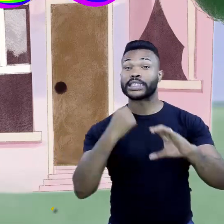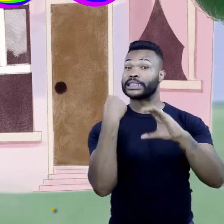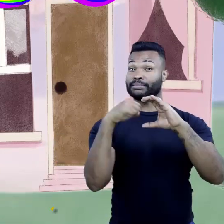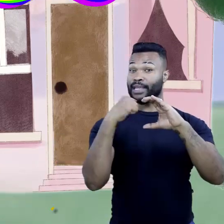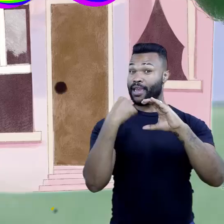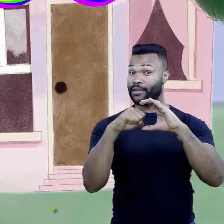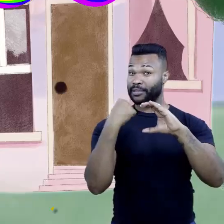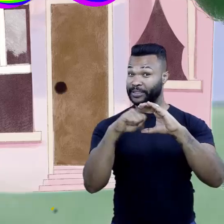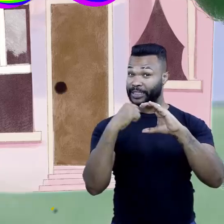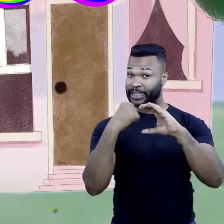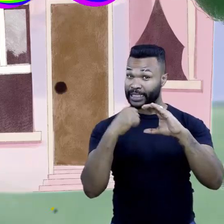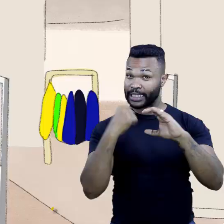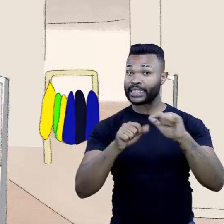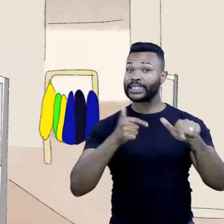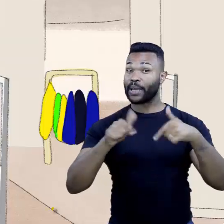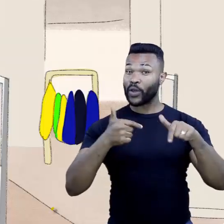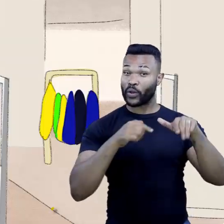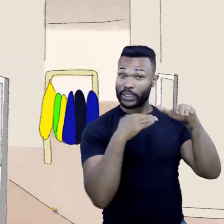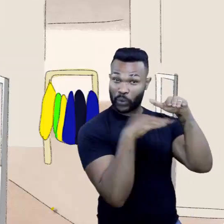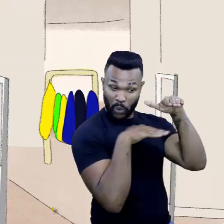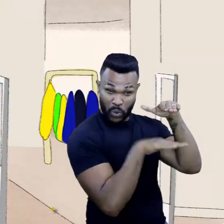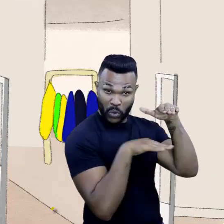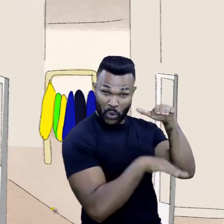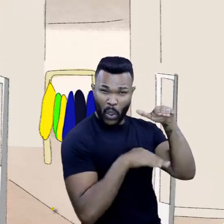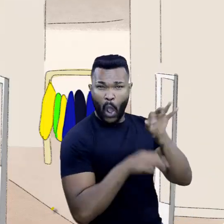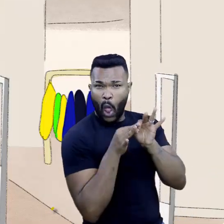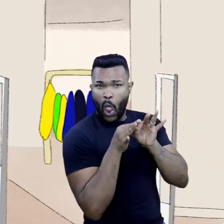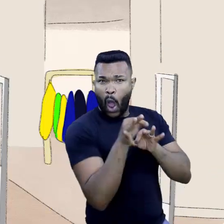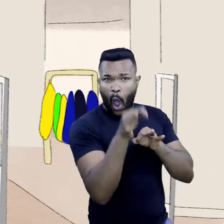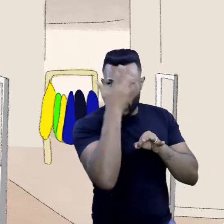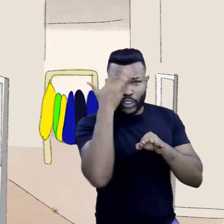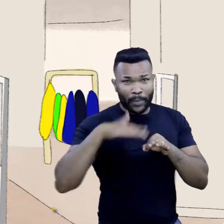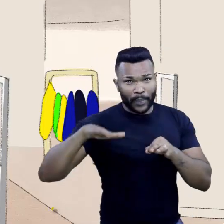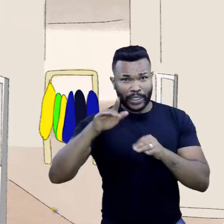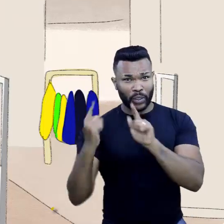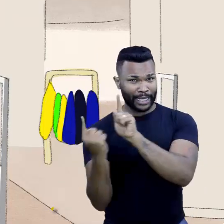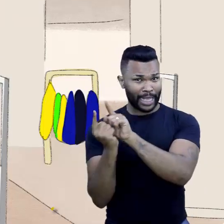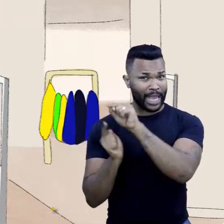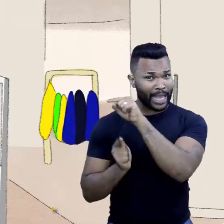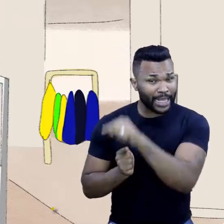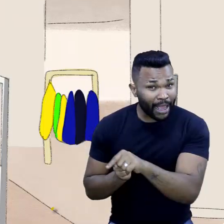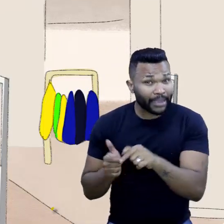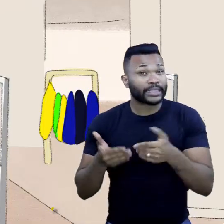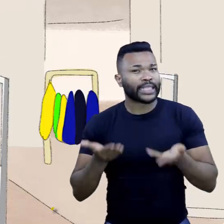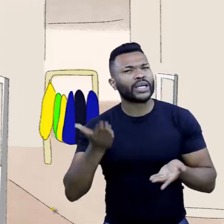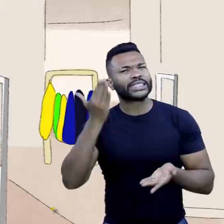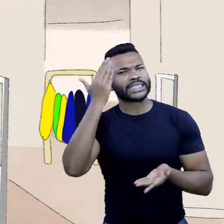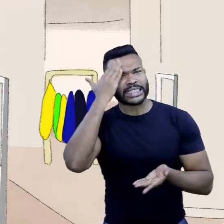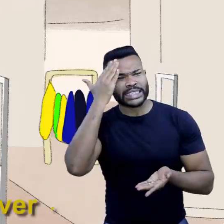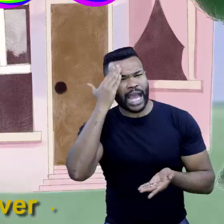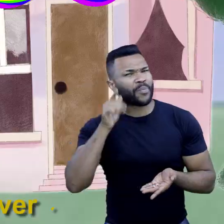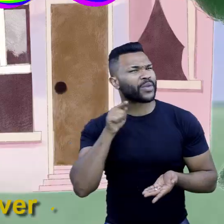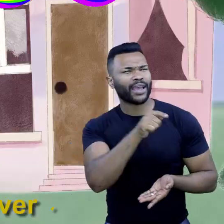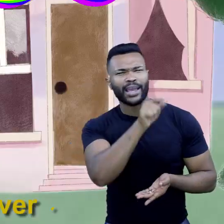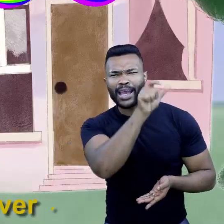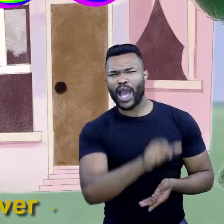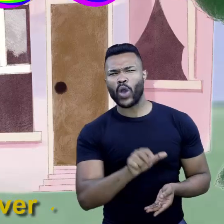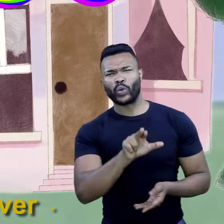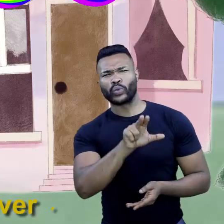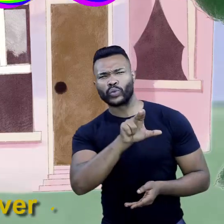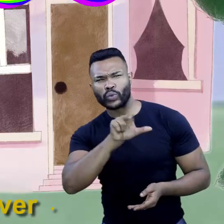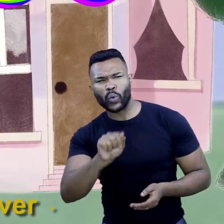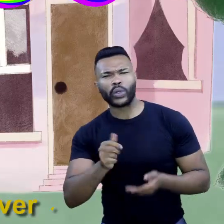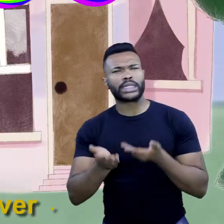aonde? CIA. Colocaram no estoque, bem longe dos clientes. Afinal, sabemos